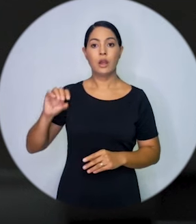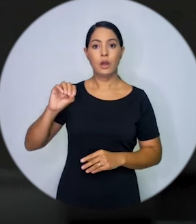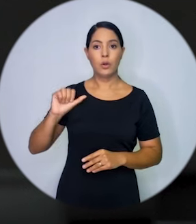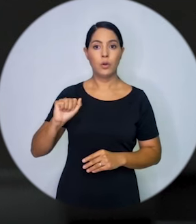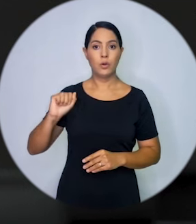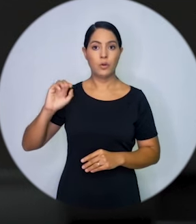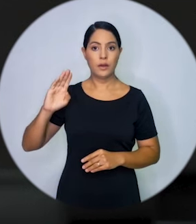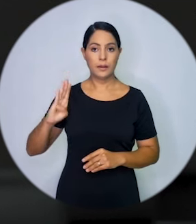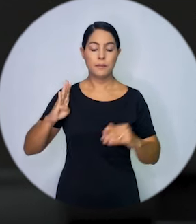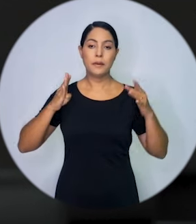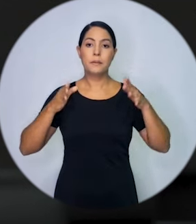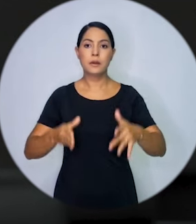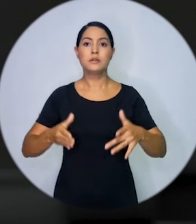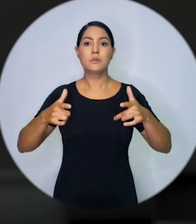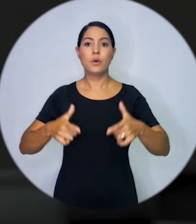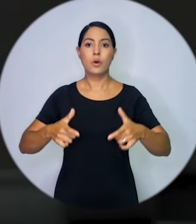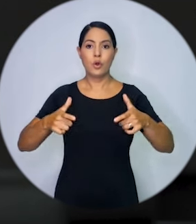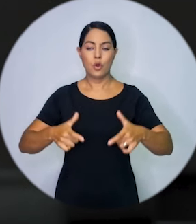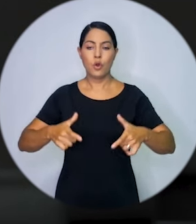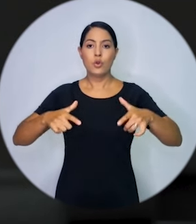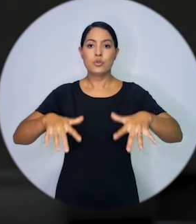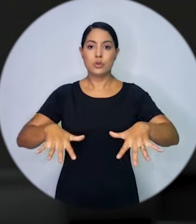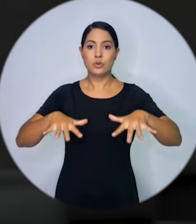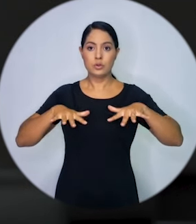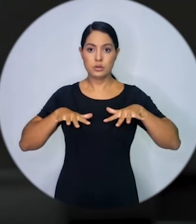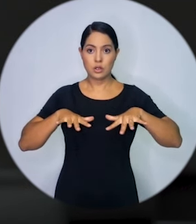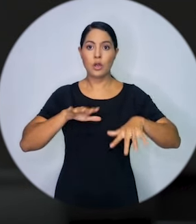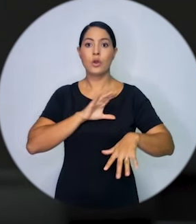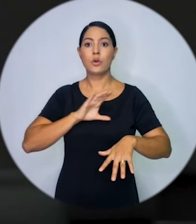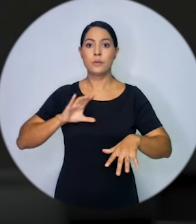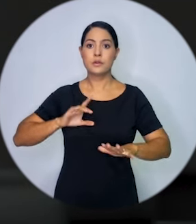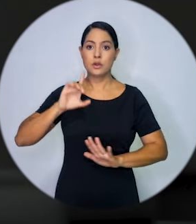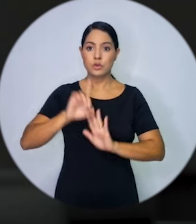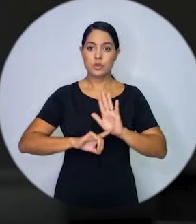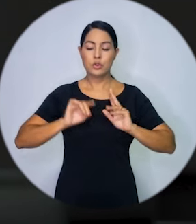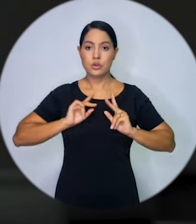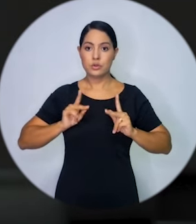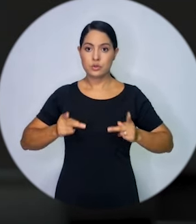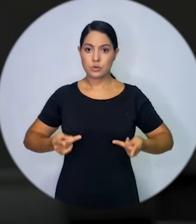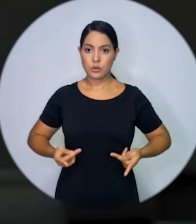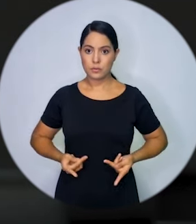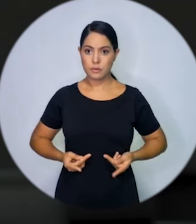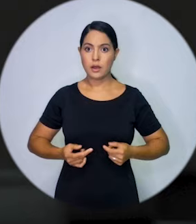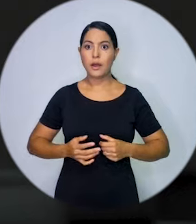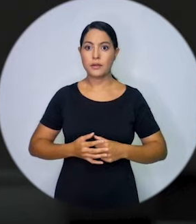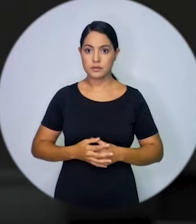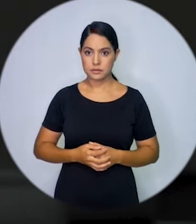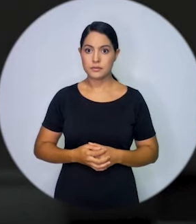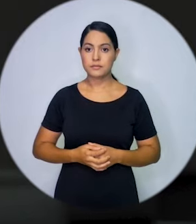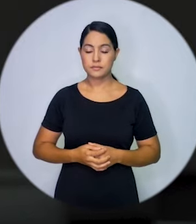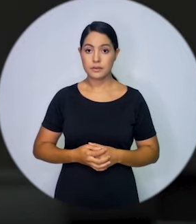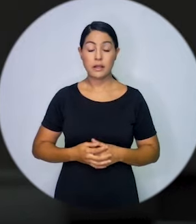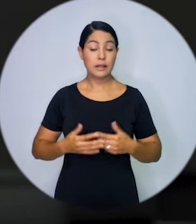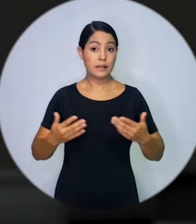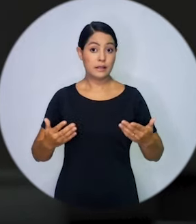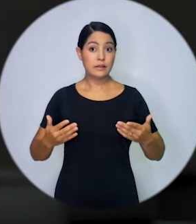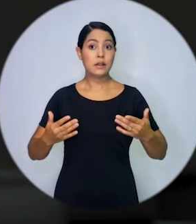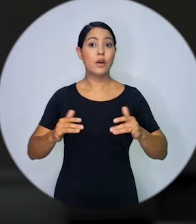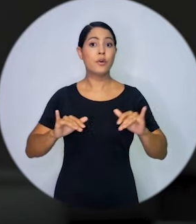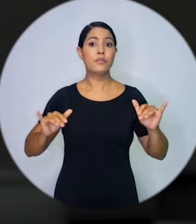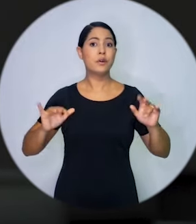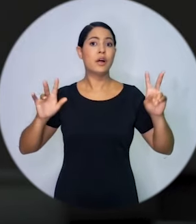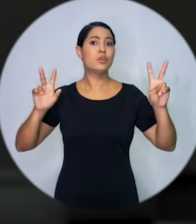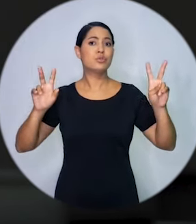A OAB Nacional participou da audiência pública da Comissão de Direitos Humanos do Senado Federal para tratar do Dia Internacional contra